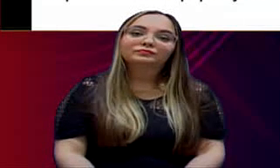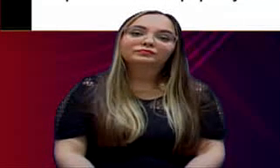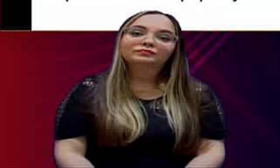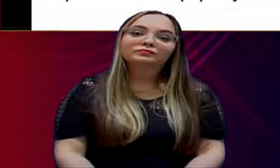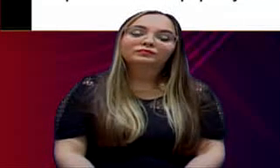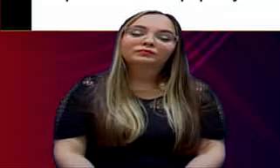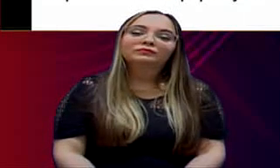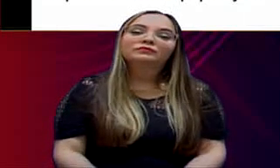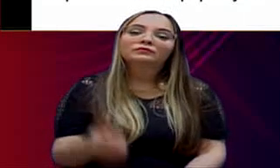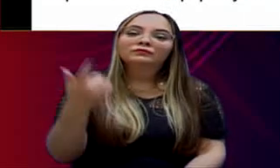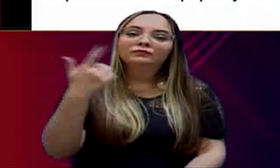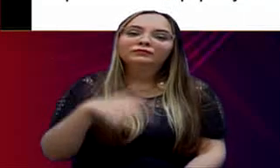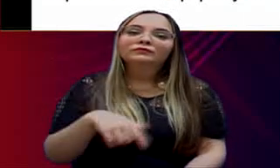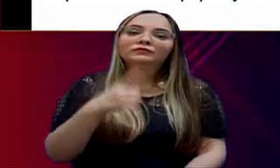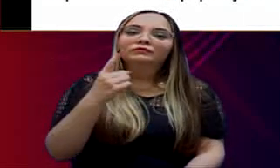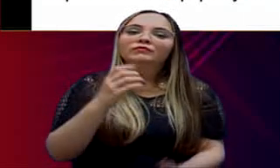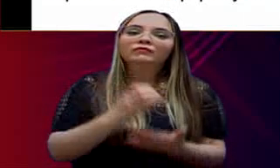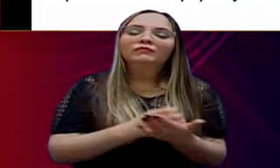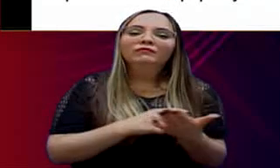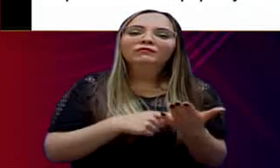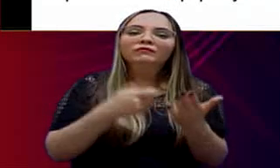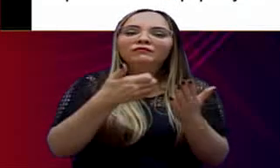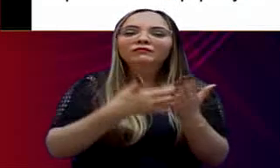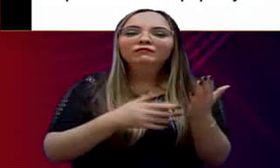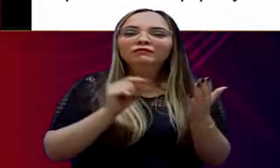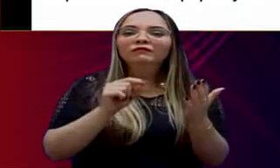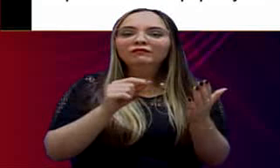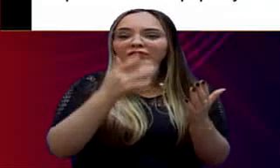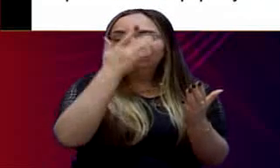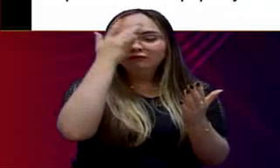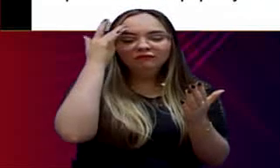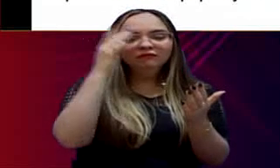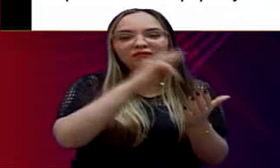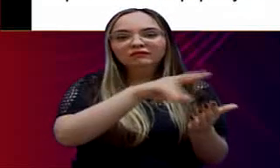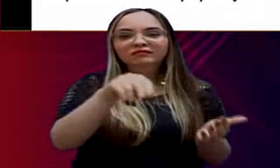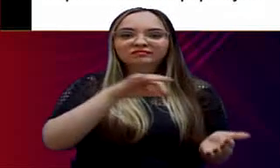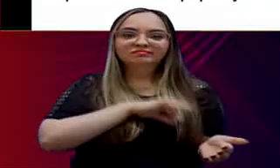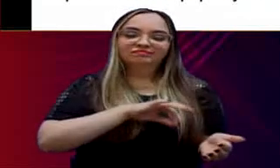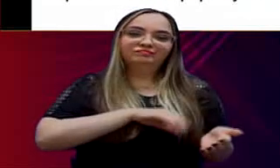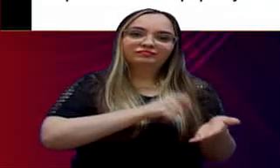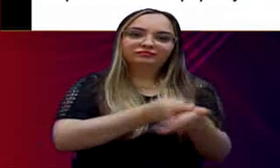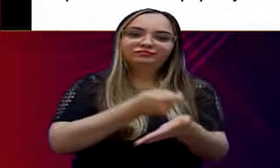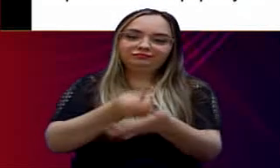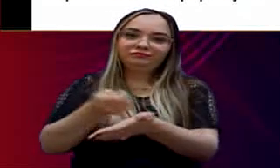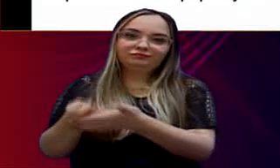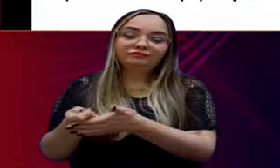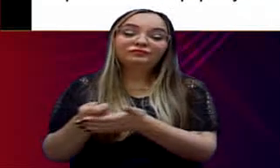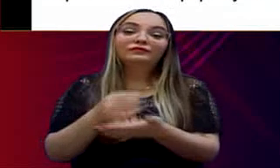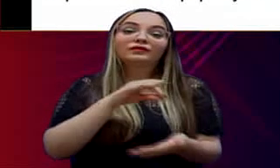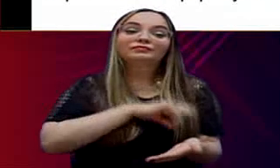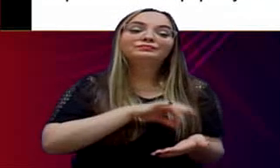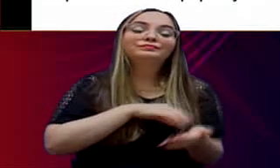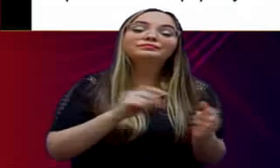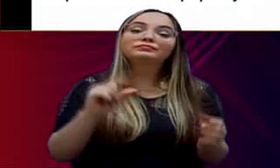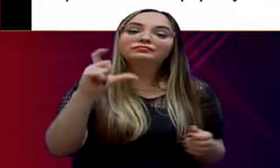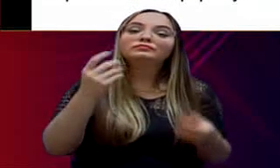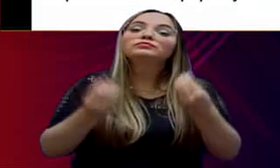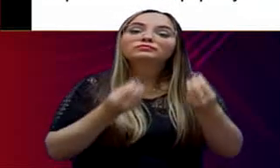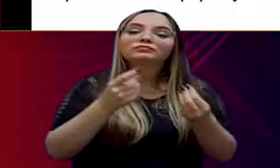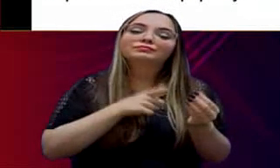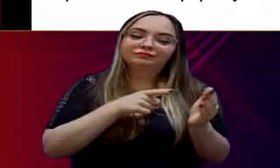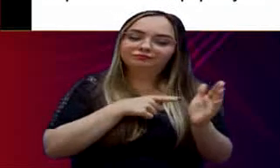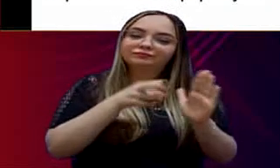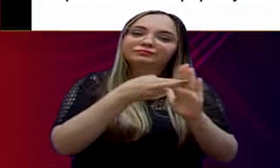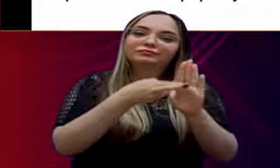temos também um capítulo que trata da despesa de com pessoal estabelece os critérios para aumento de graça de pessoal observando